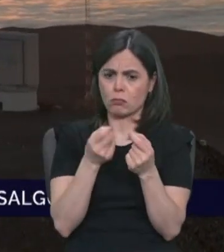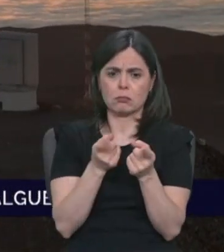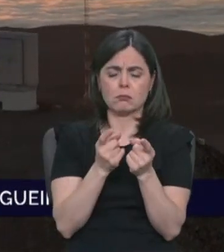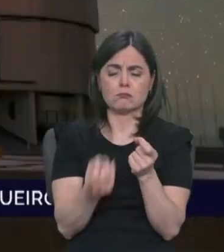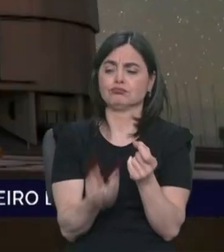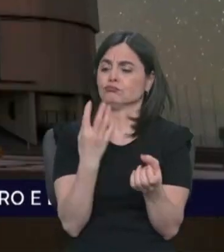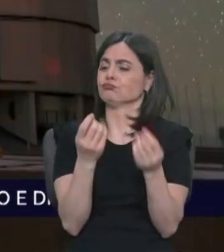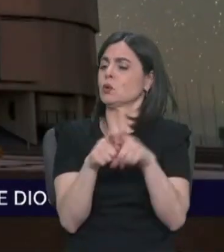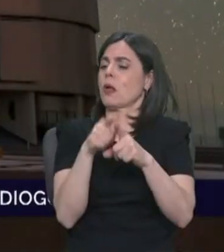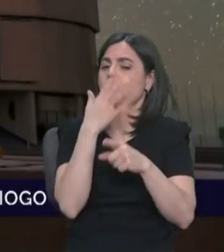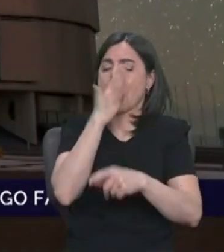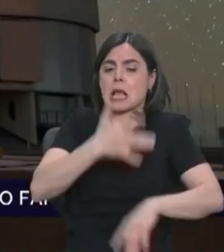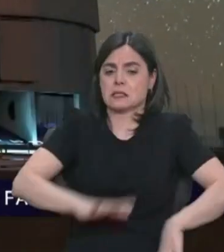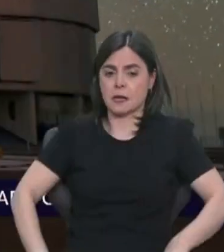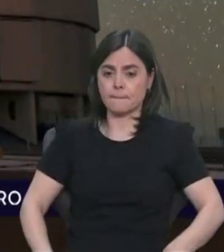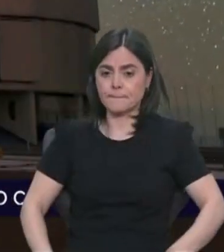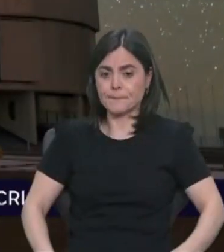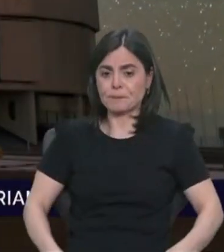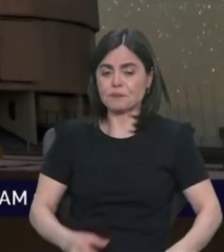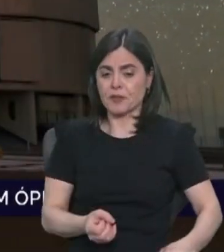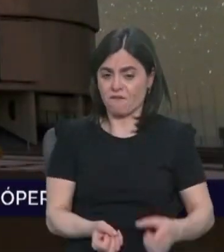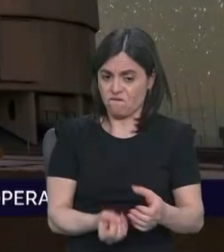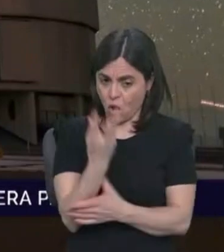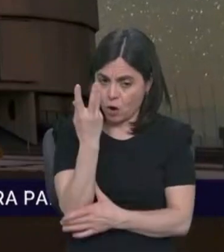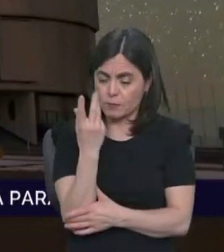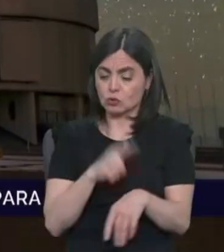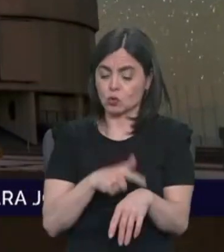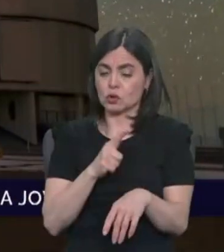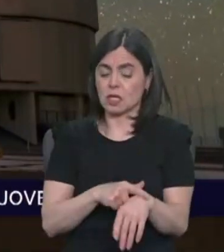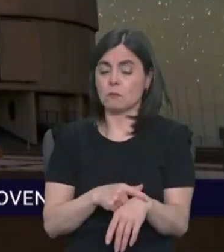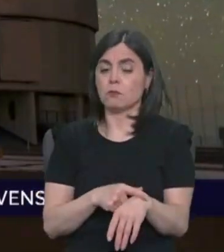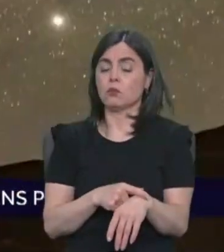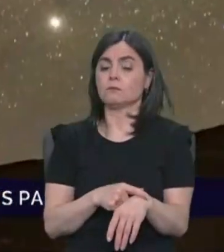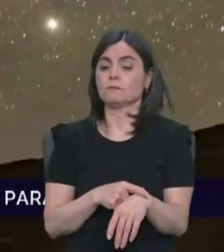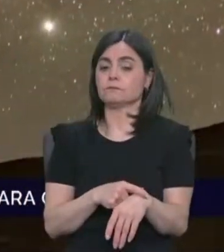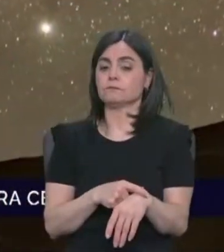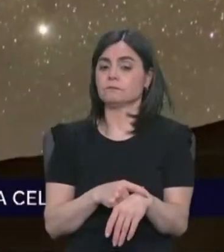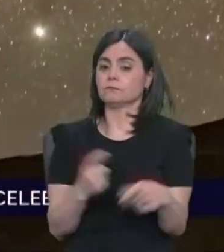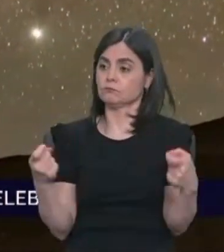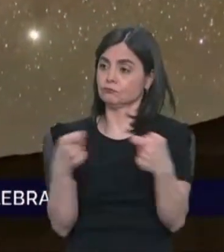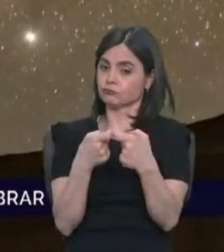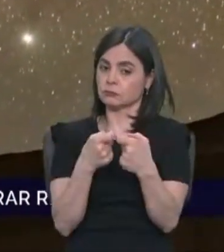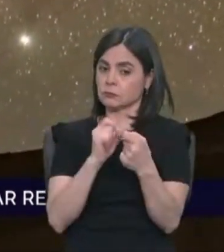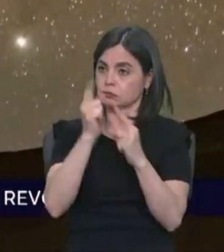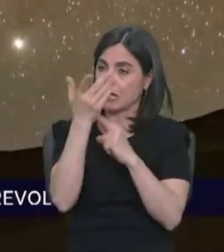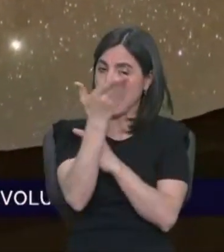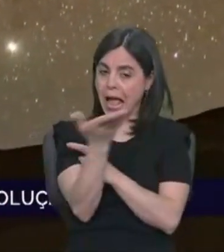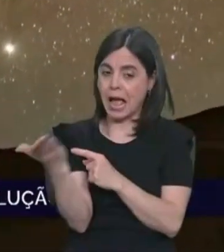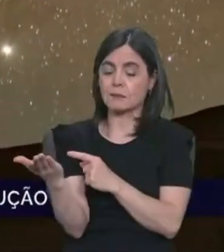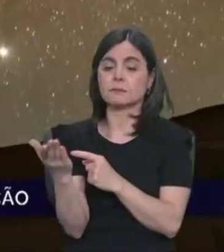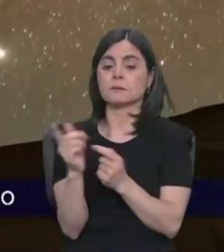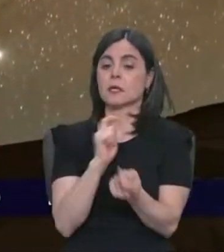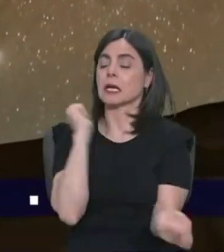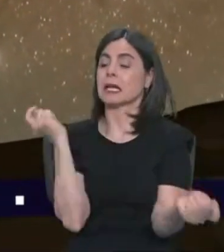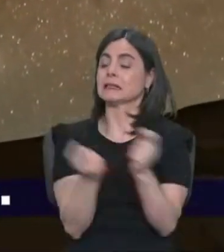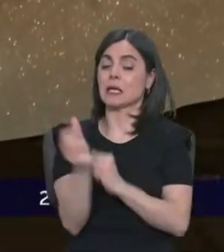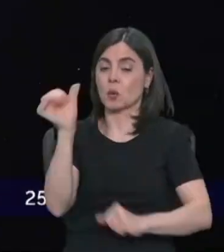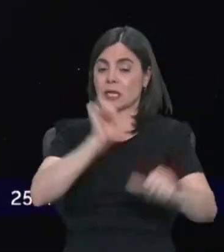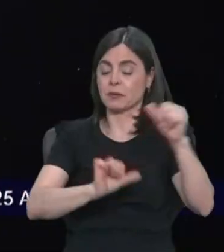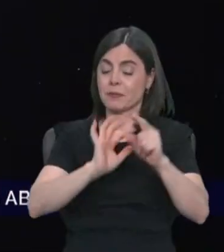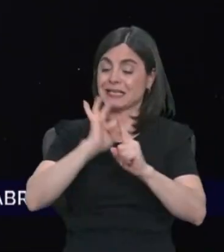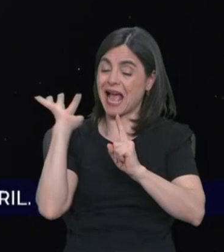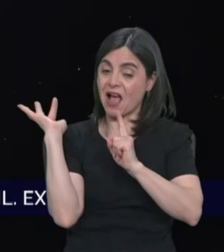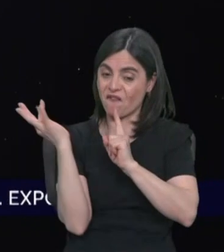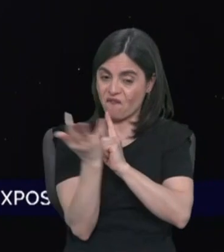como parecem. Formam-se. Ao longo do tempo, existem mesmo fusões estelares que alteram quimicamente o que está à sua volta,